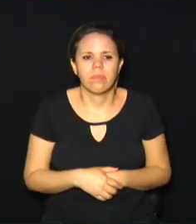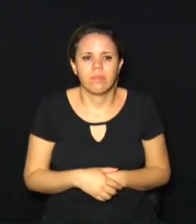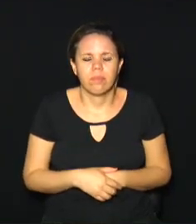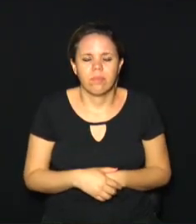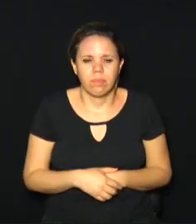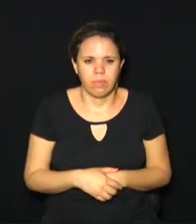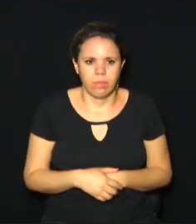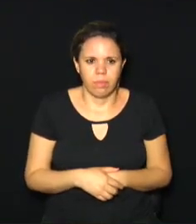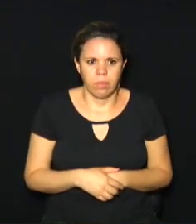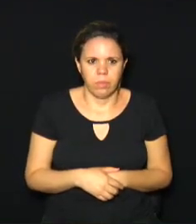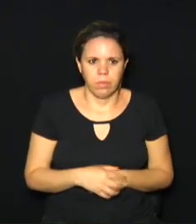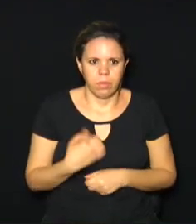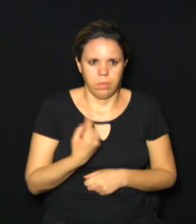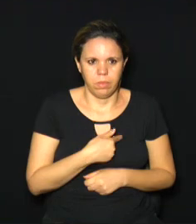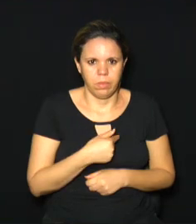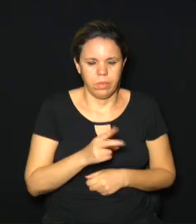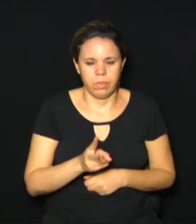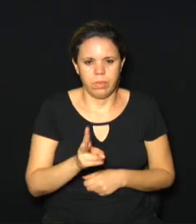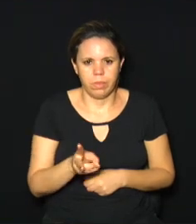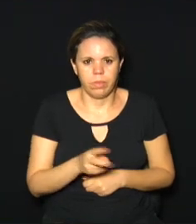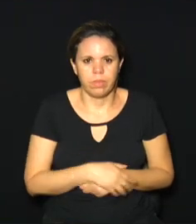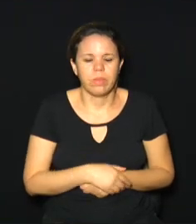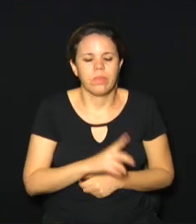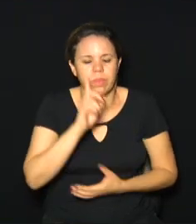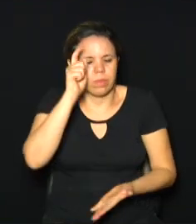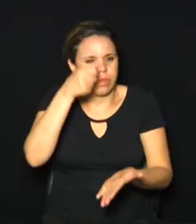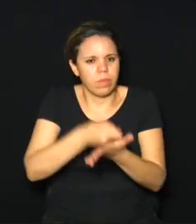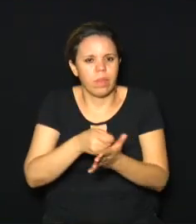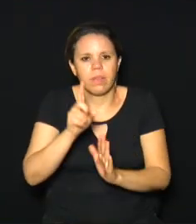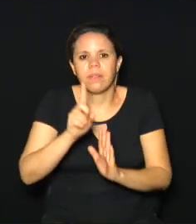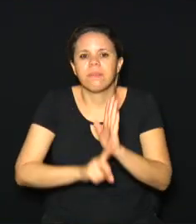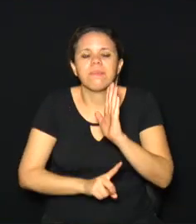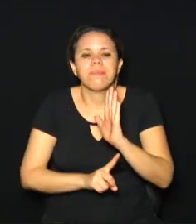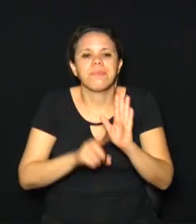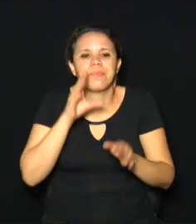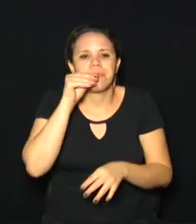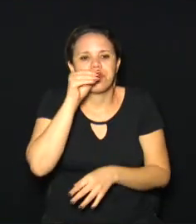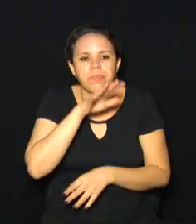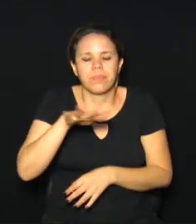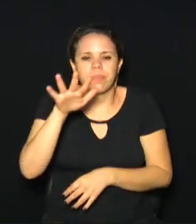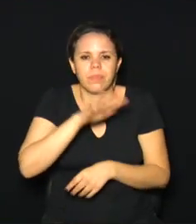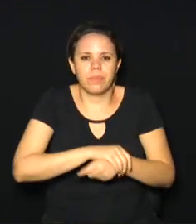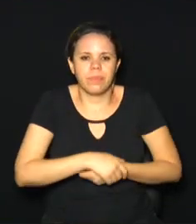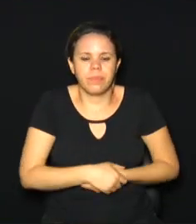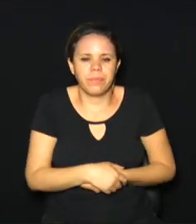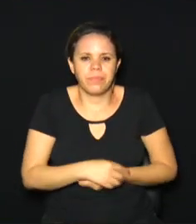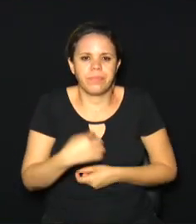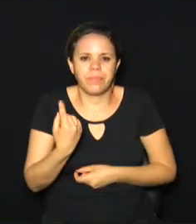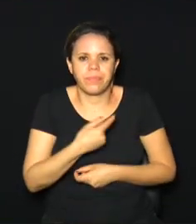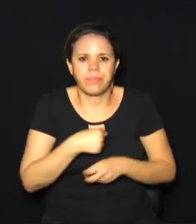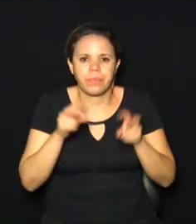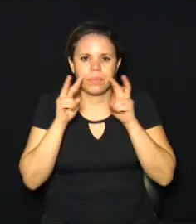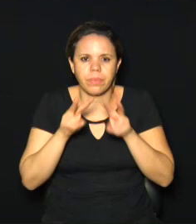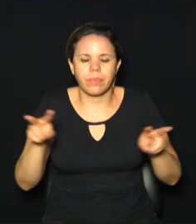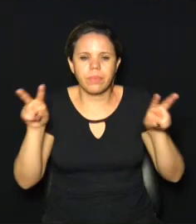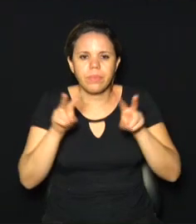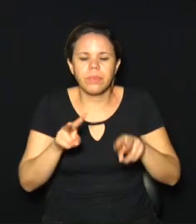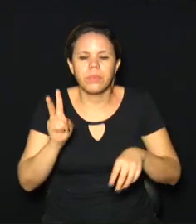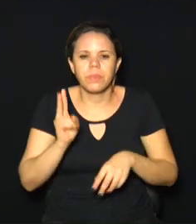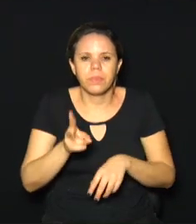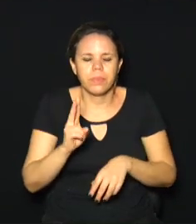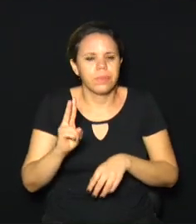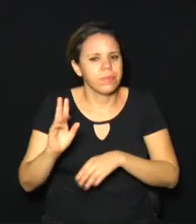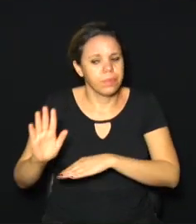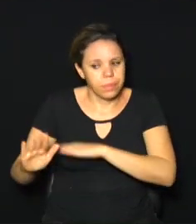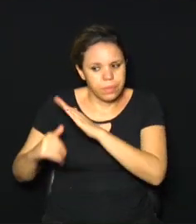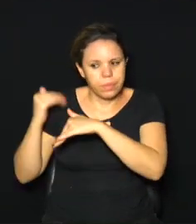e nós buscamos sempre garantir os direitos aos trabalhadores. Então, a nossa visão é uma visão sempre